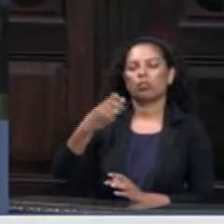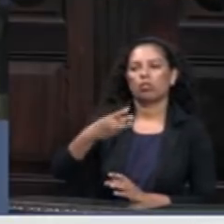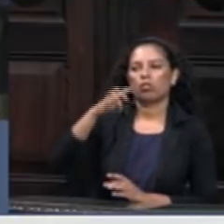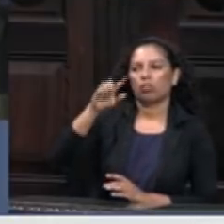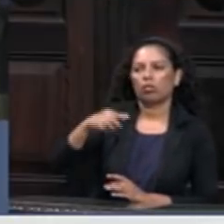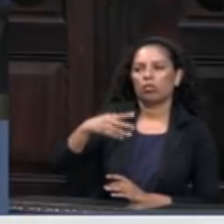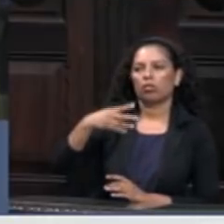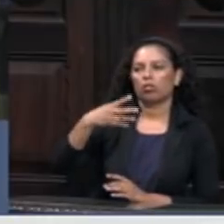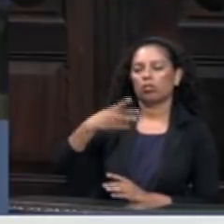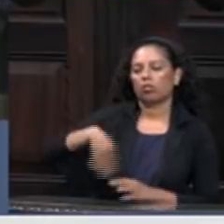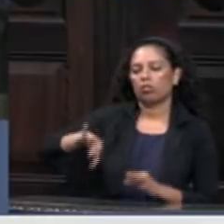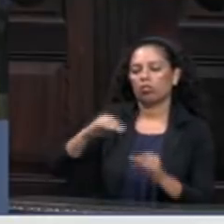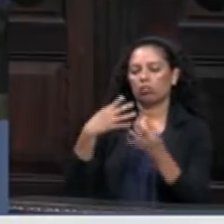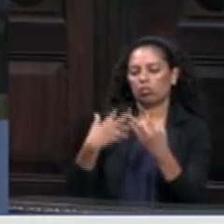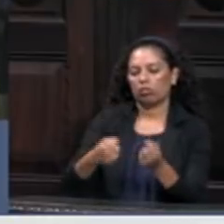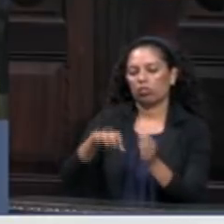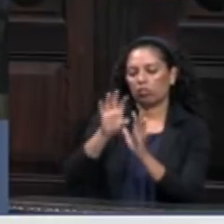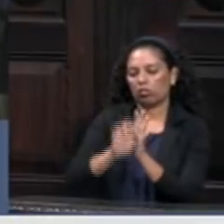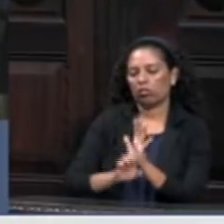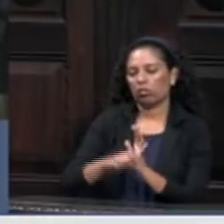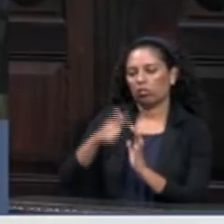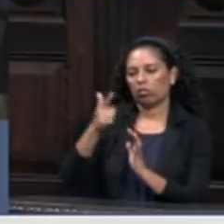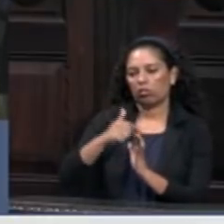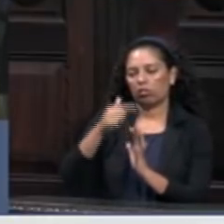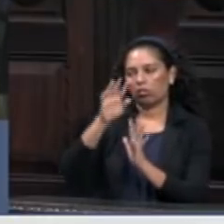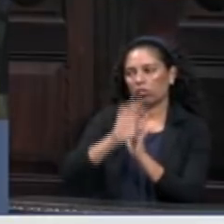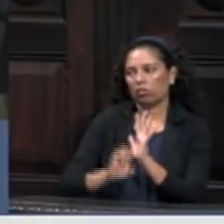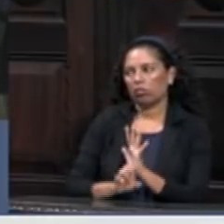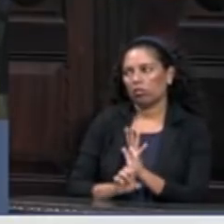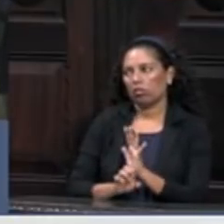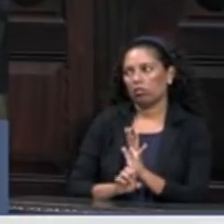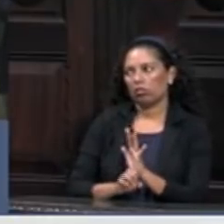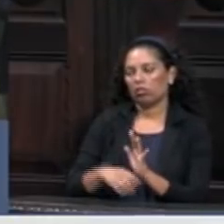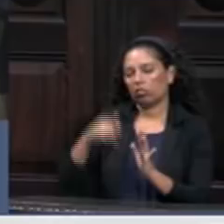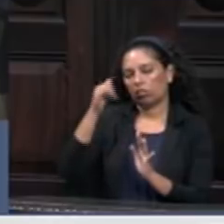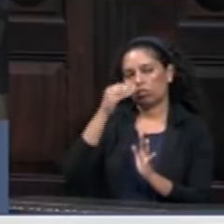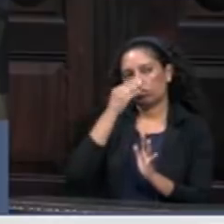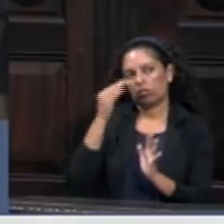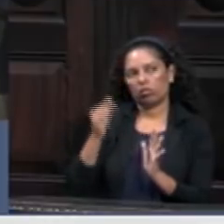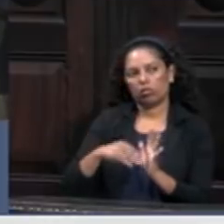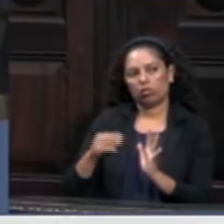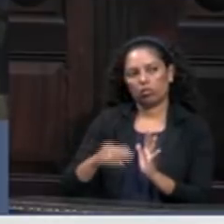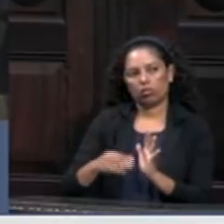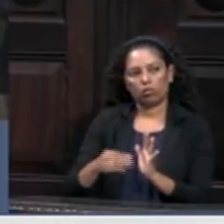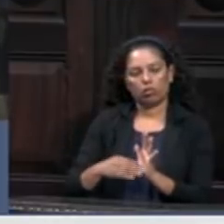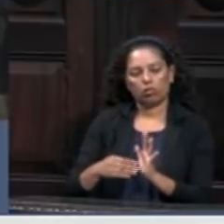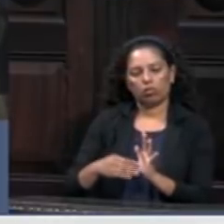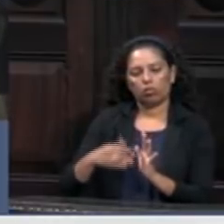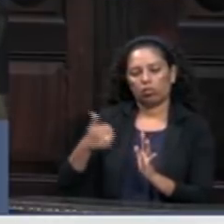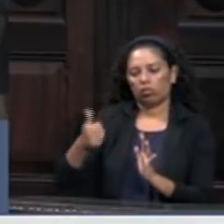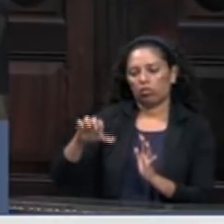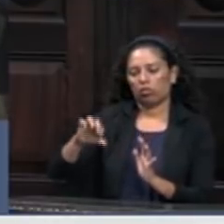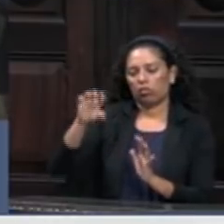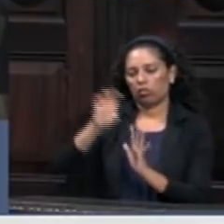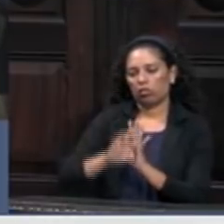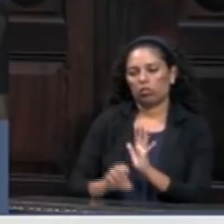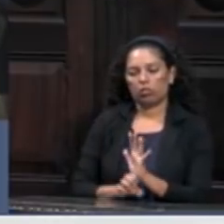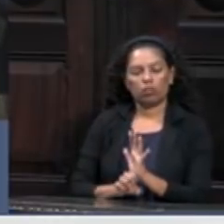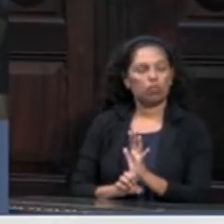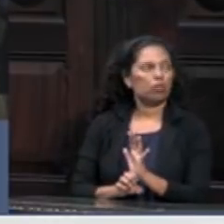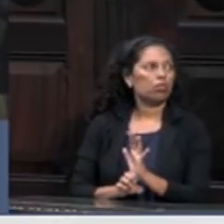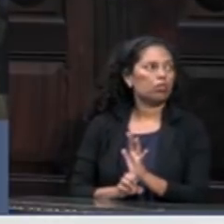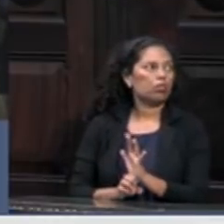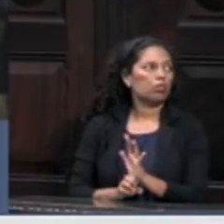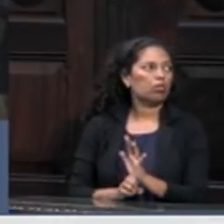13,60%. Favorável com subemenda a 12 emendas, 0,39%. Pela rejeição a 119 emendas,